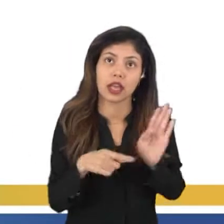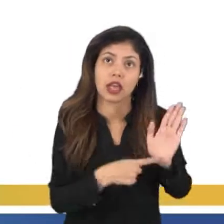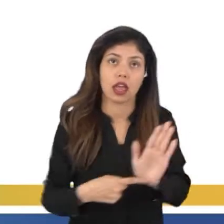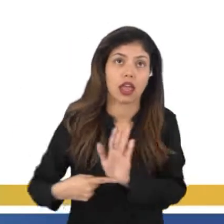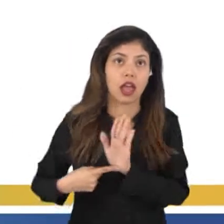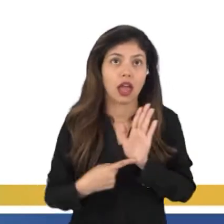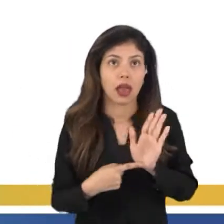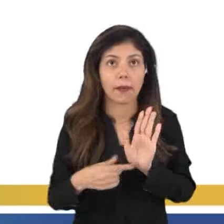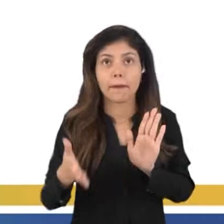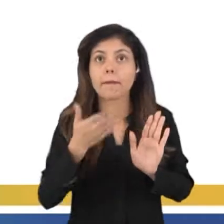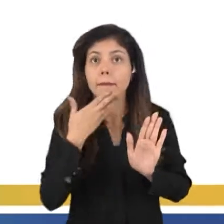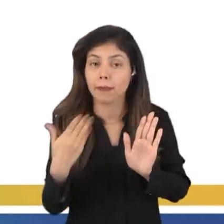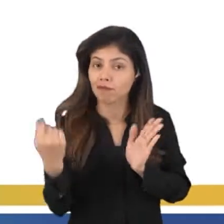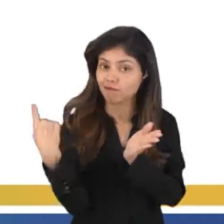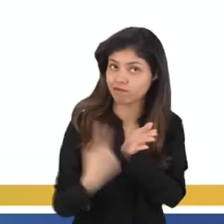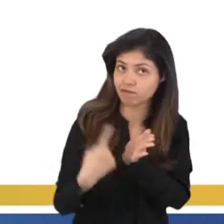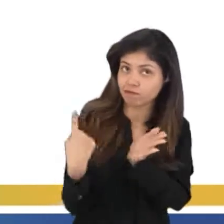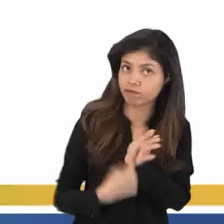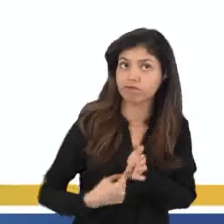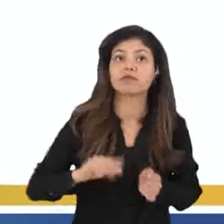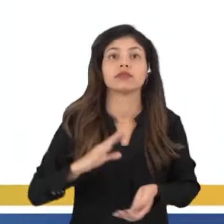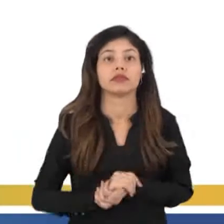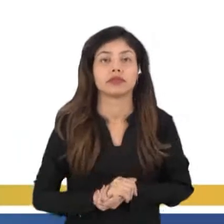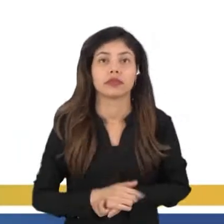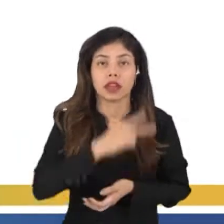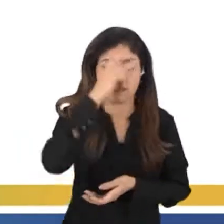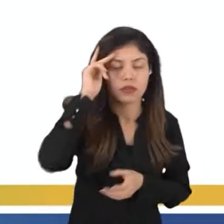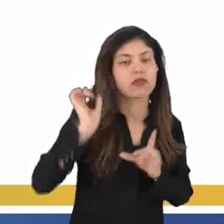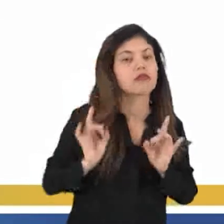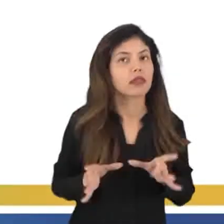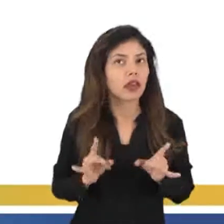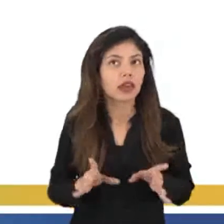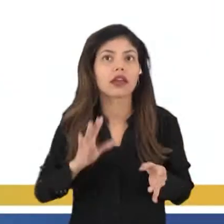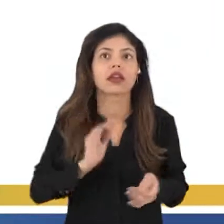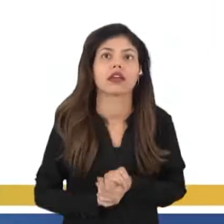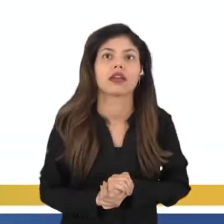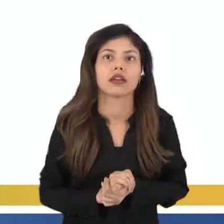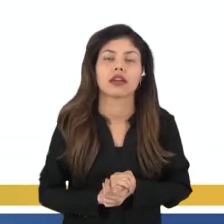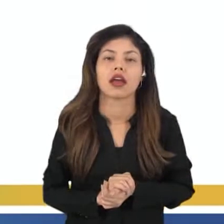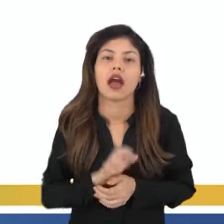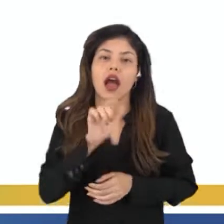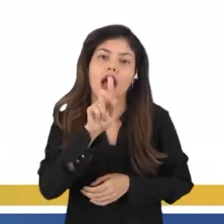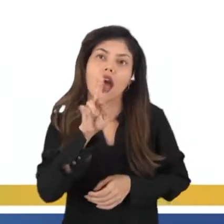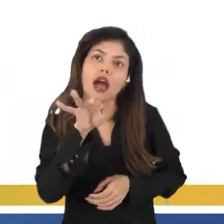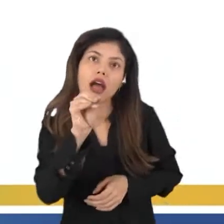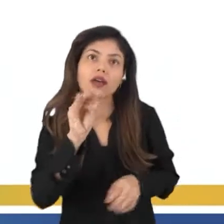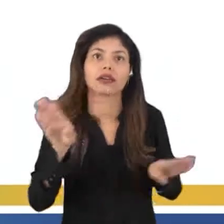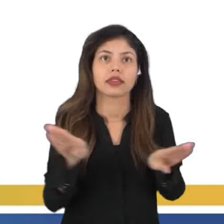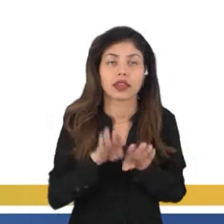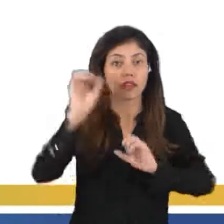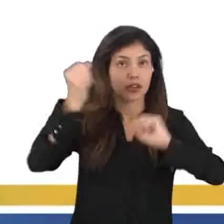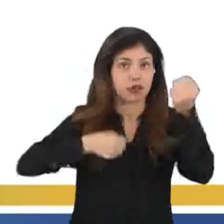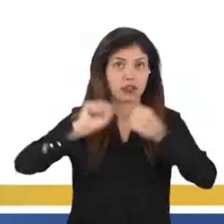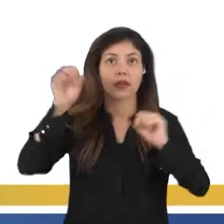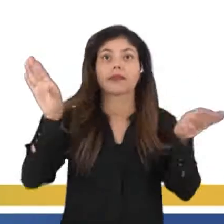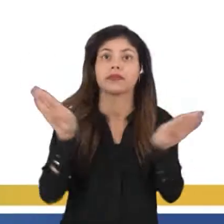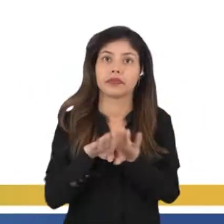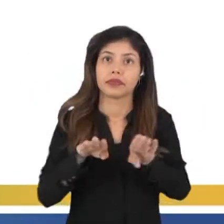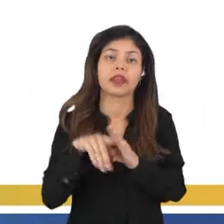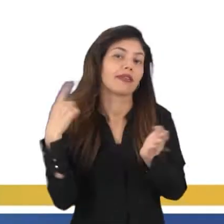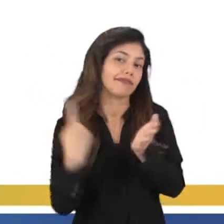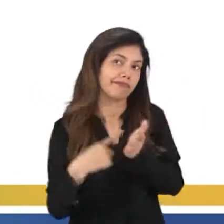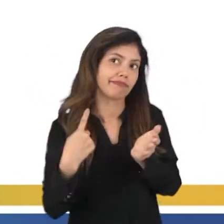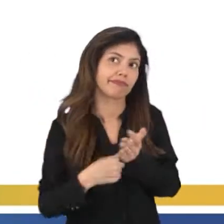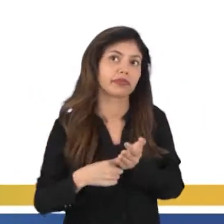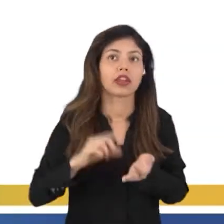transporte oferecessem condições para que os empreendedores, tanto do meio agrário quanto do meio industrial,